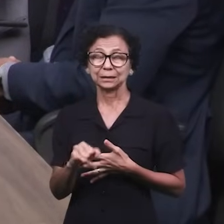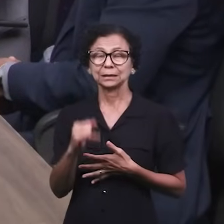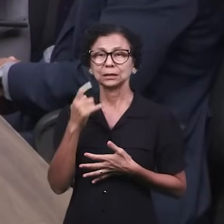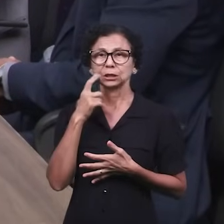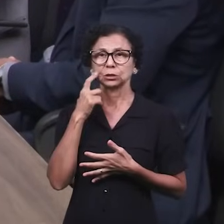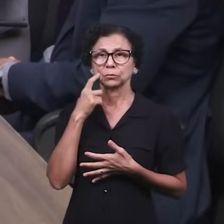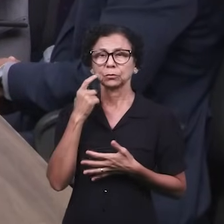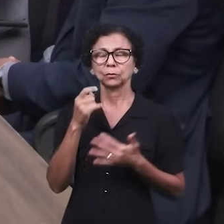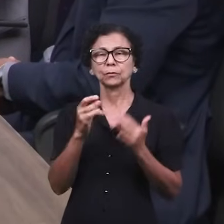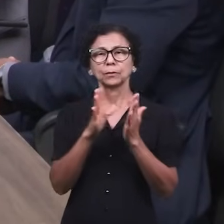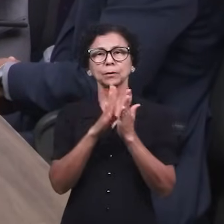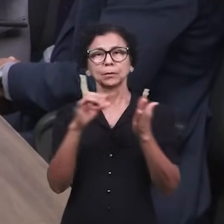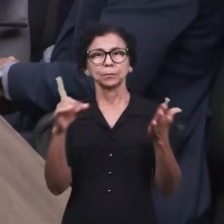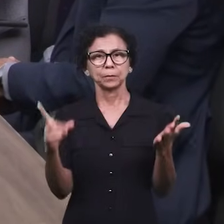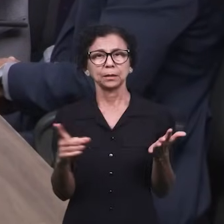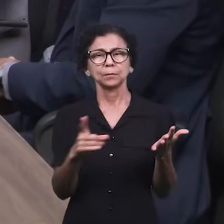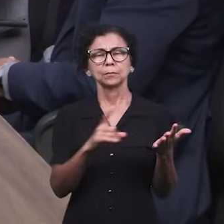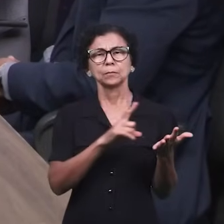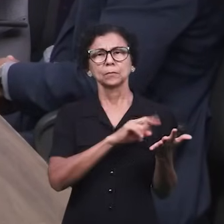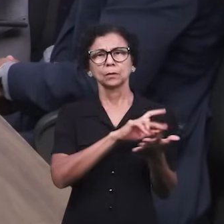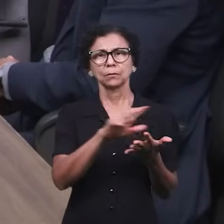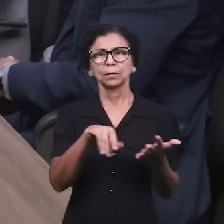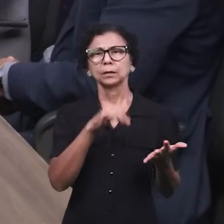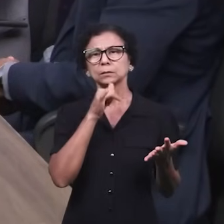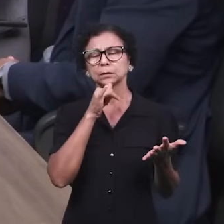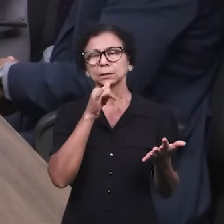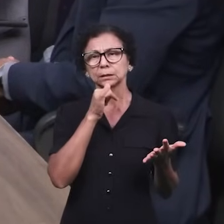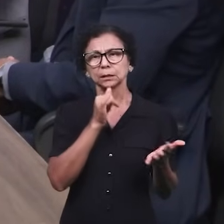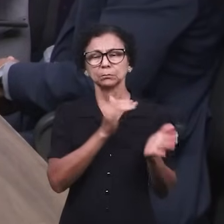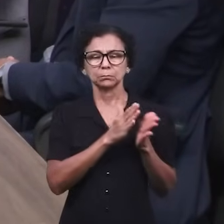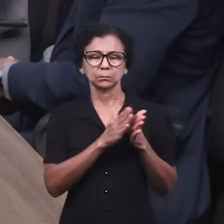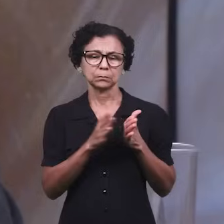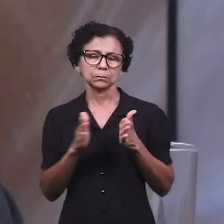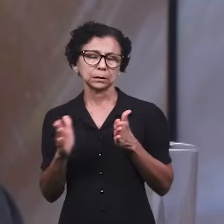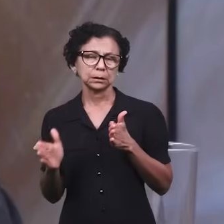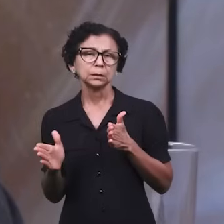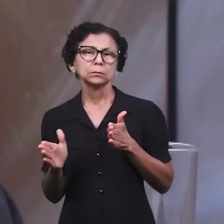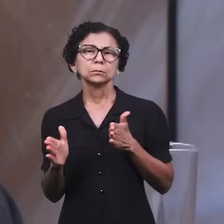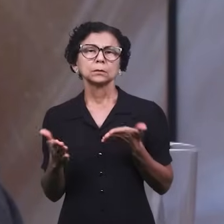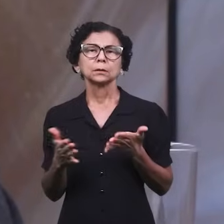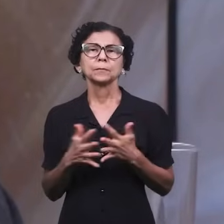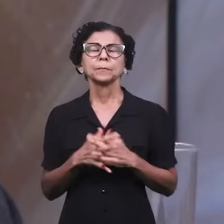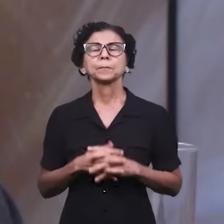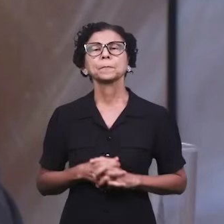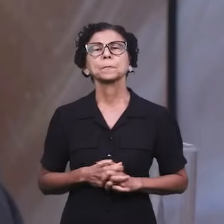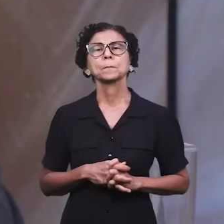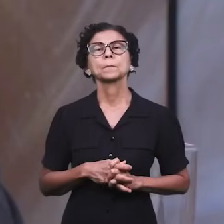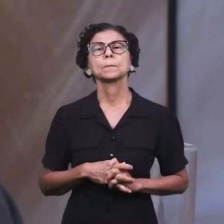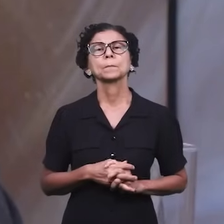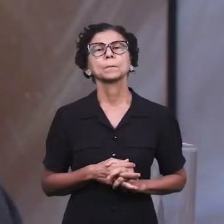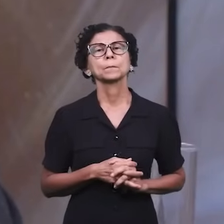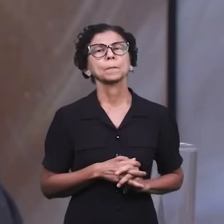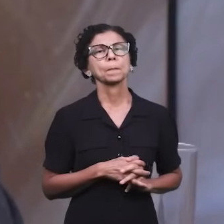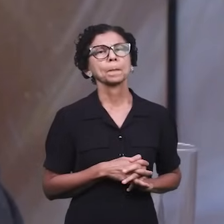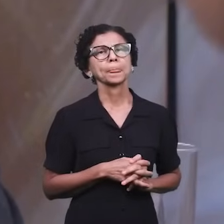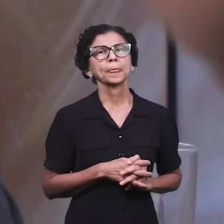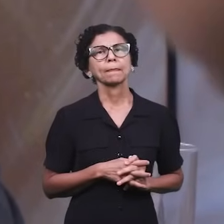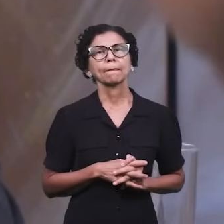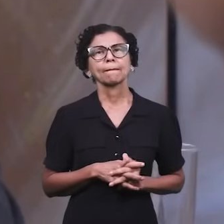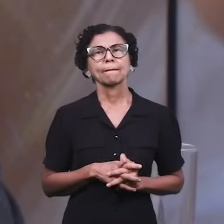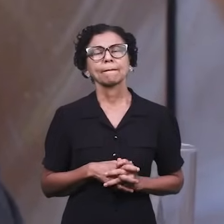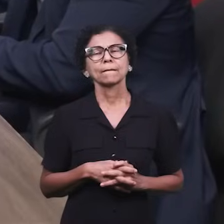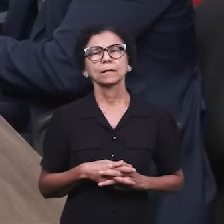bem, na palavra de Deus tem vários exemplos, né, de determinados momentos que a Bíblia relata